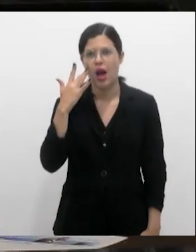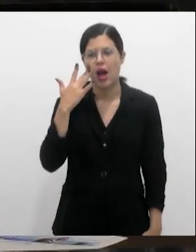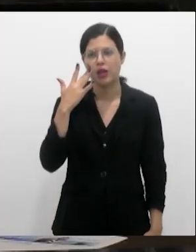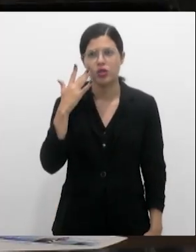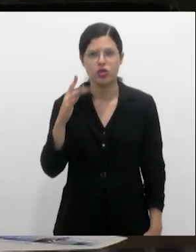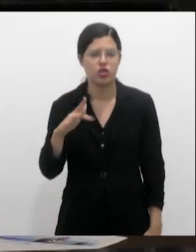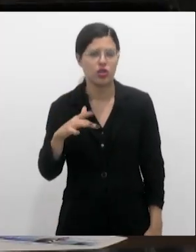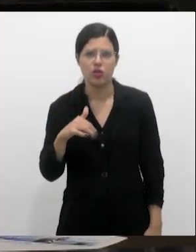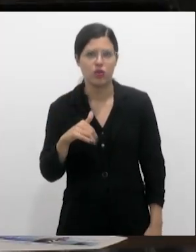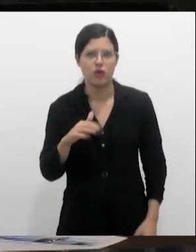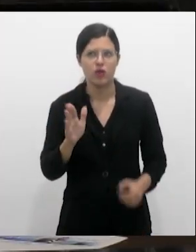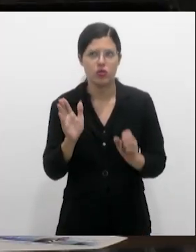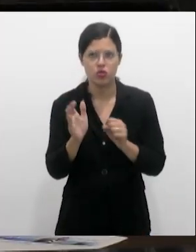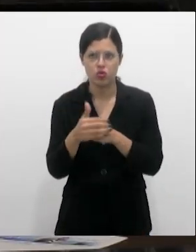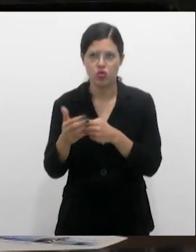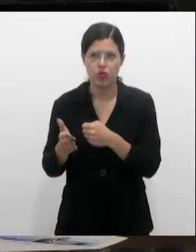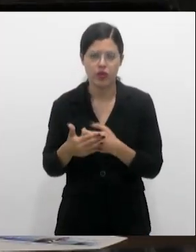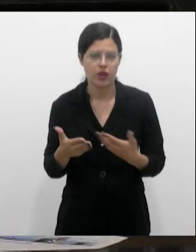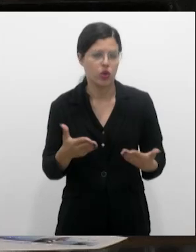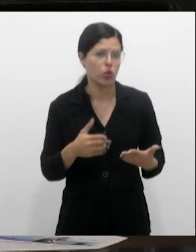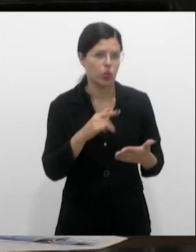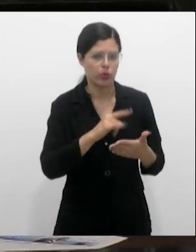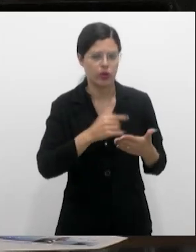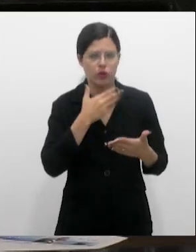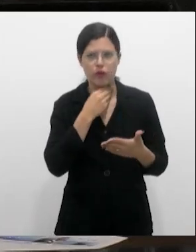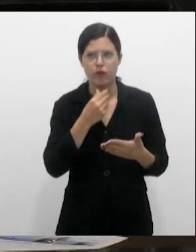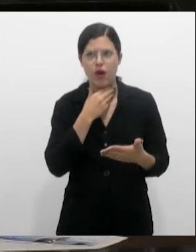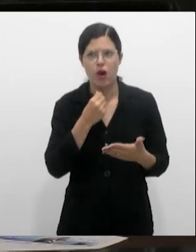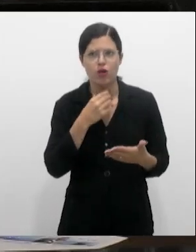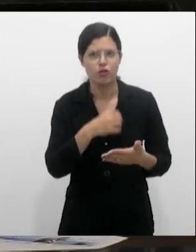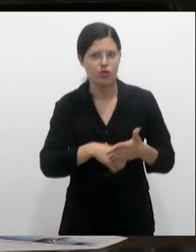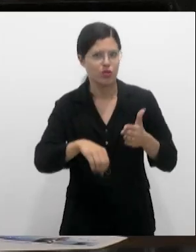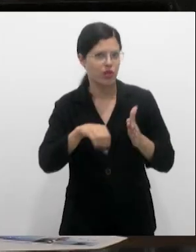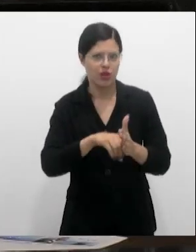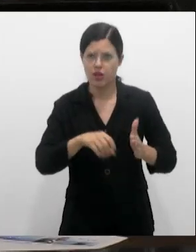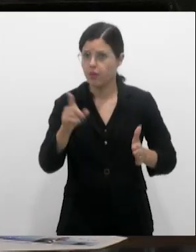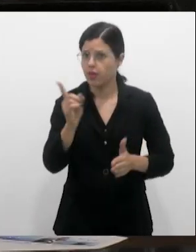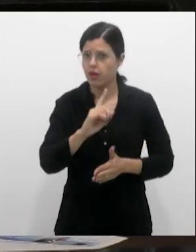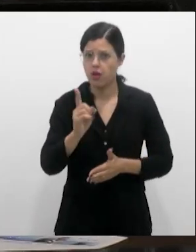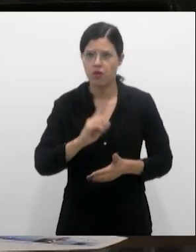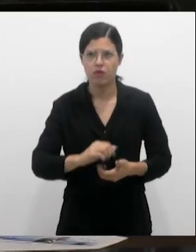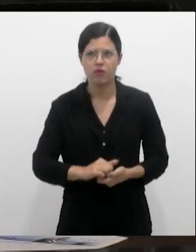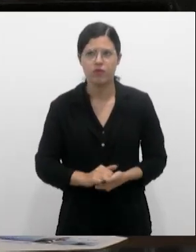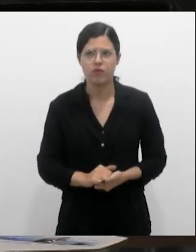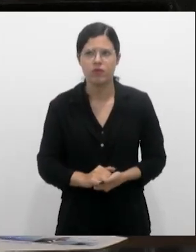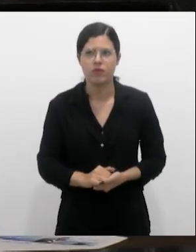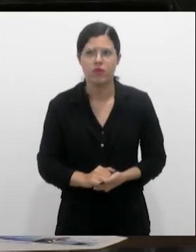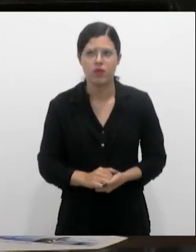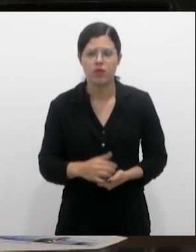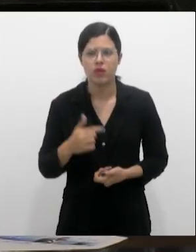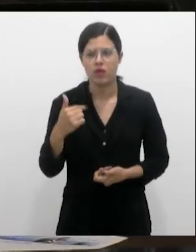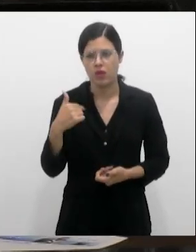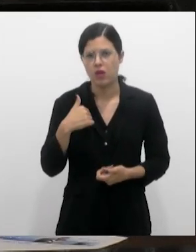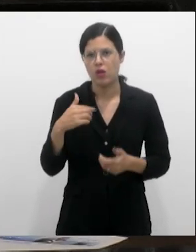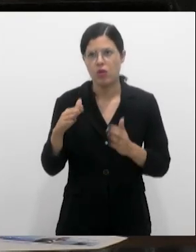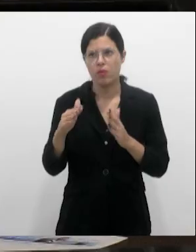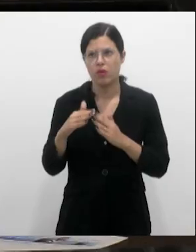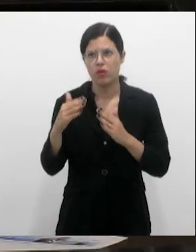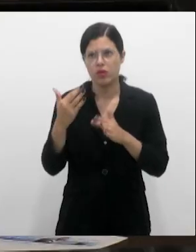pano em documento falso, em estelionato. Não vão. Eu, como morador da cidade de